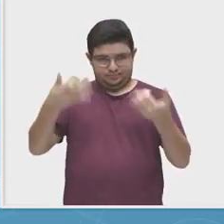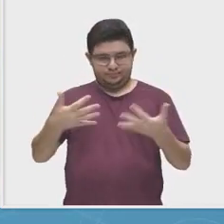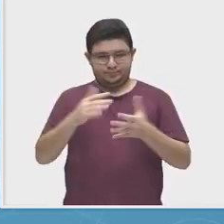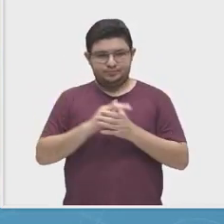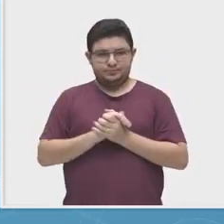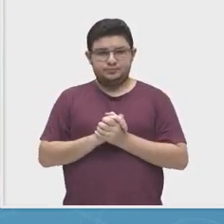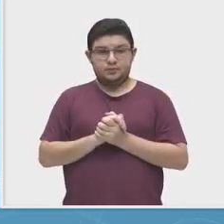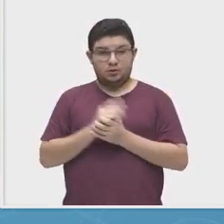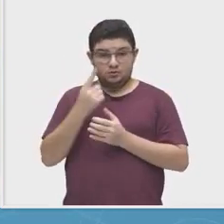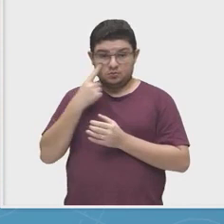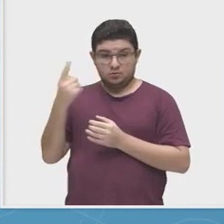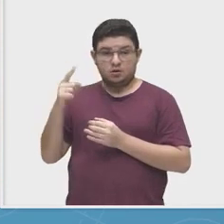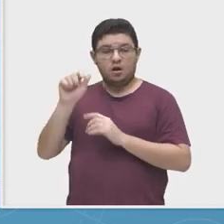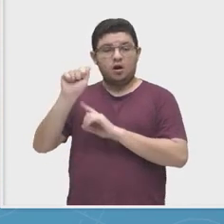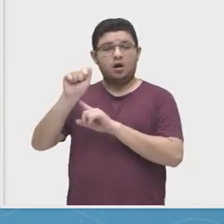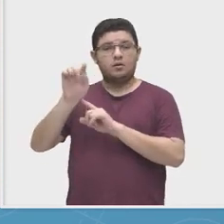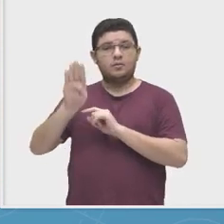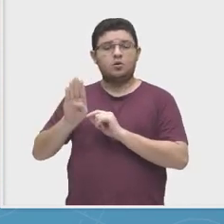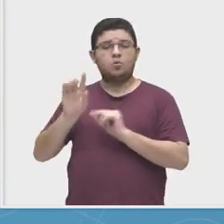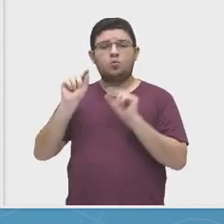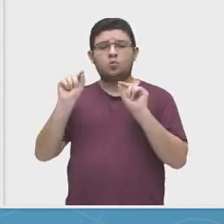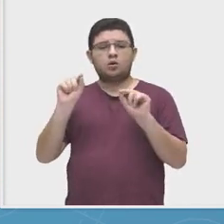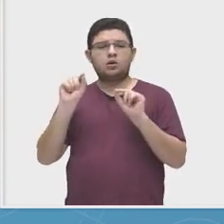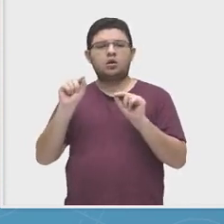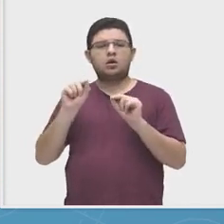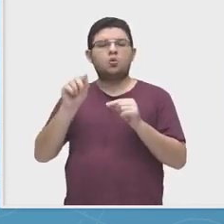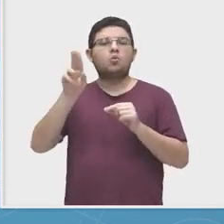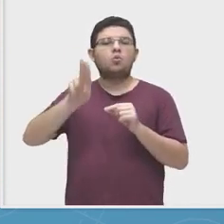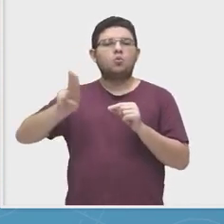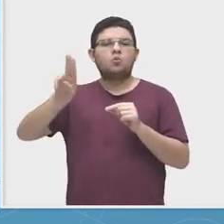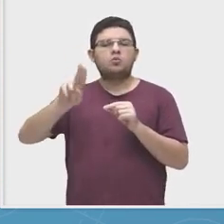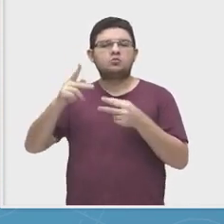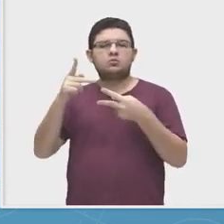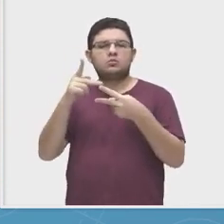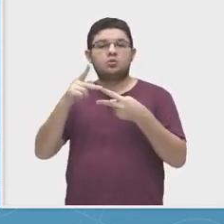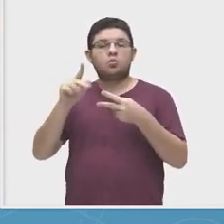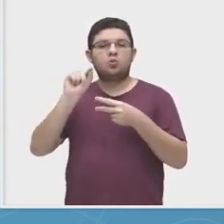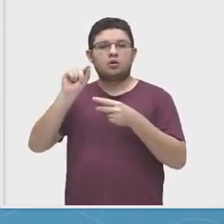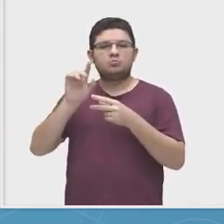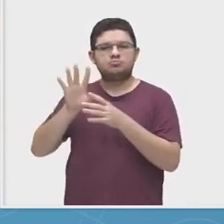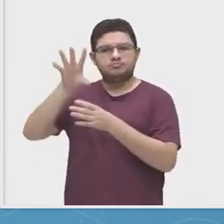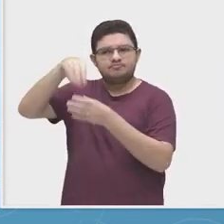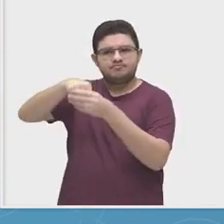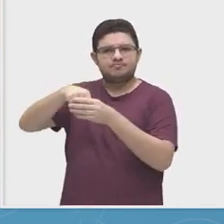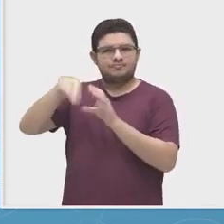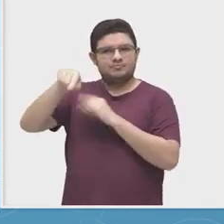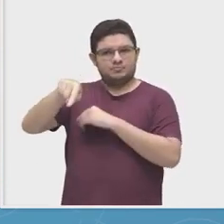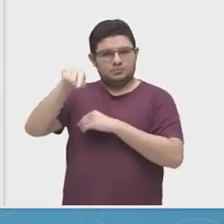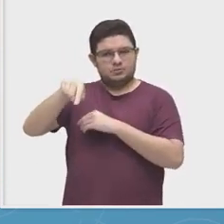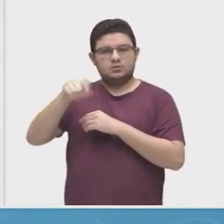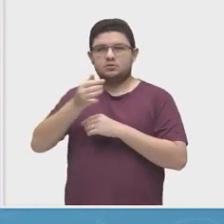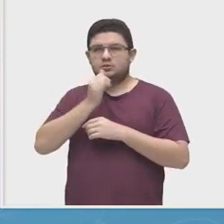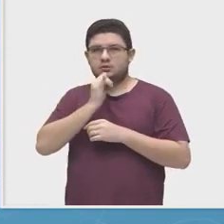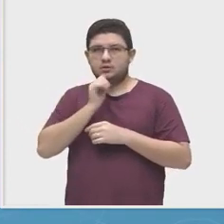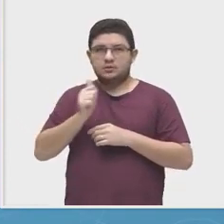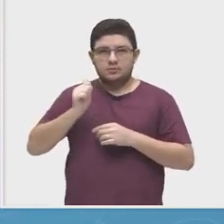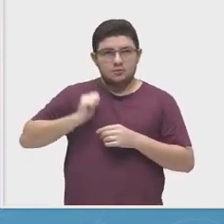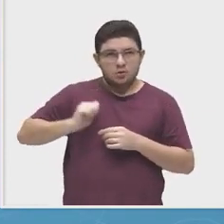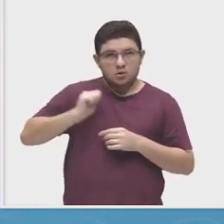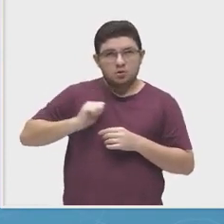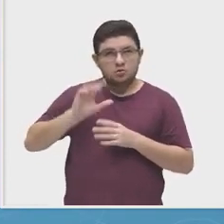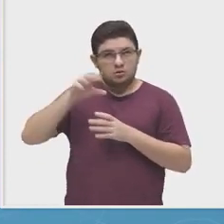B, o uso da preposição in é utilizado dando a ideia de algo que está dentro. Nesses casos, dentro da bolsa e dentro de